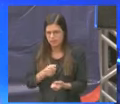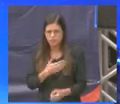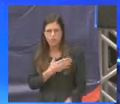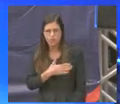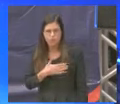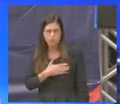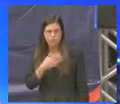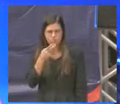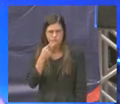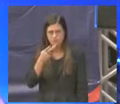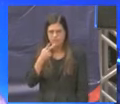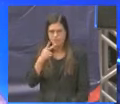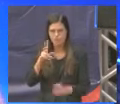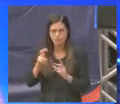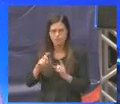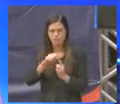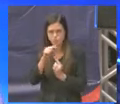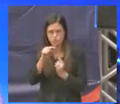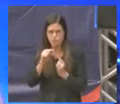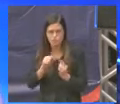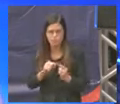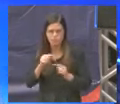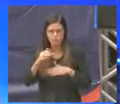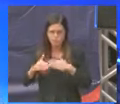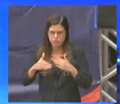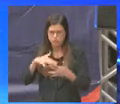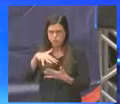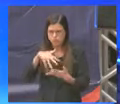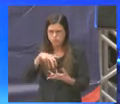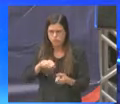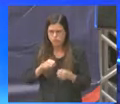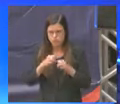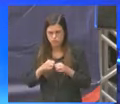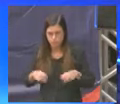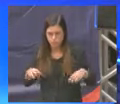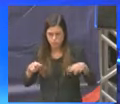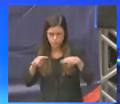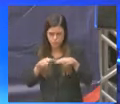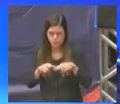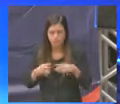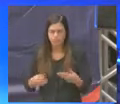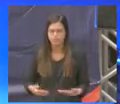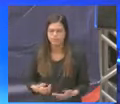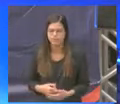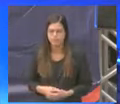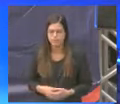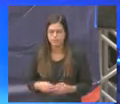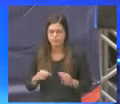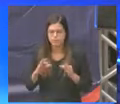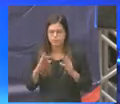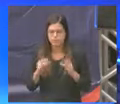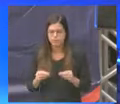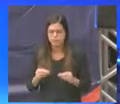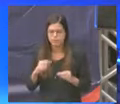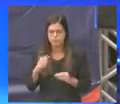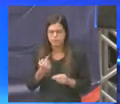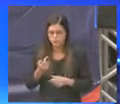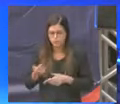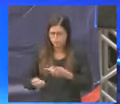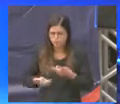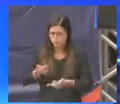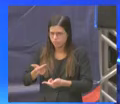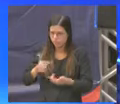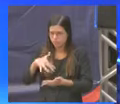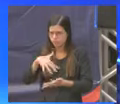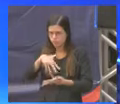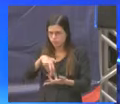comentar sobre os Objetivos de Desenvolvimento Sustentável da ONU, tá? E todo o nosso trabalho de sustentabilidade